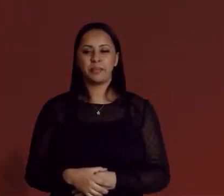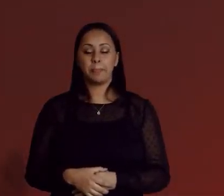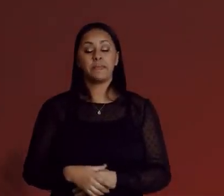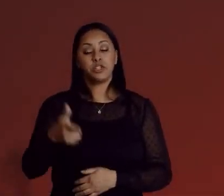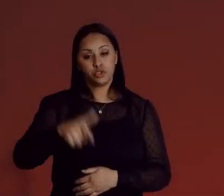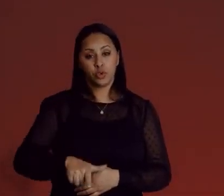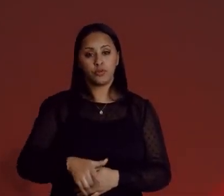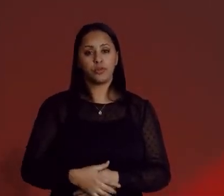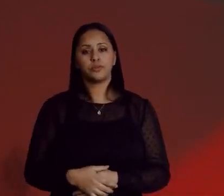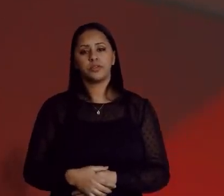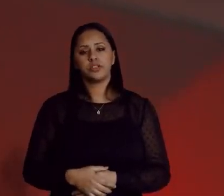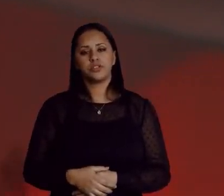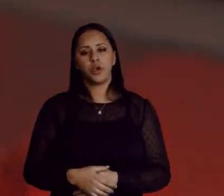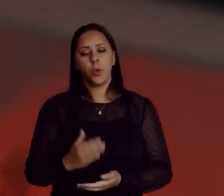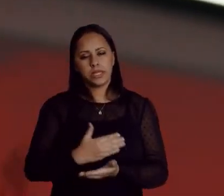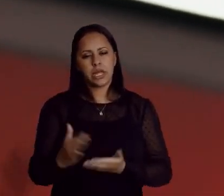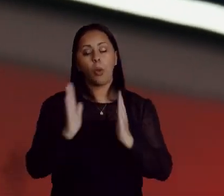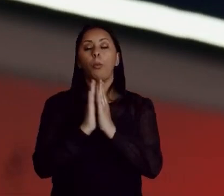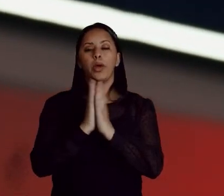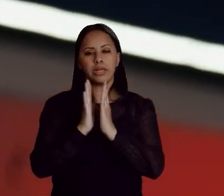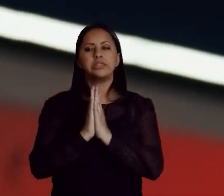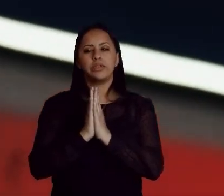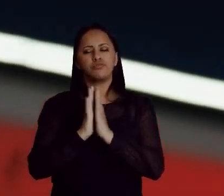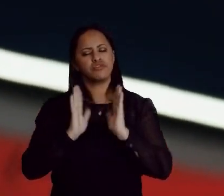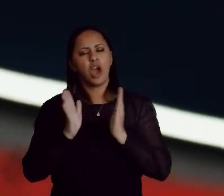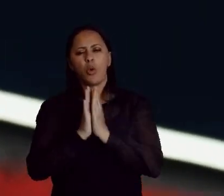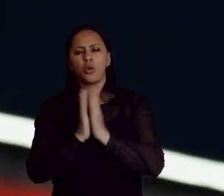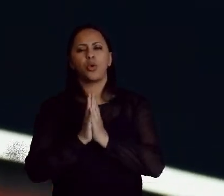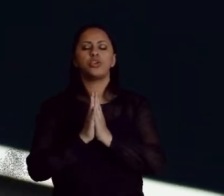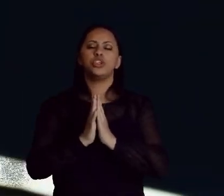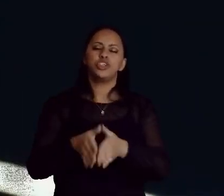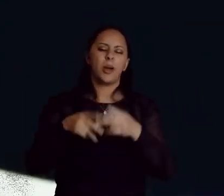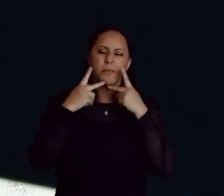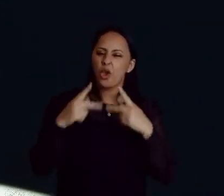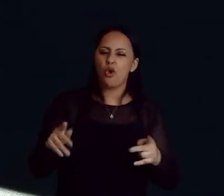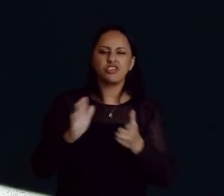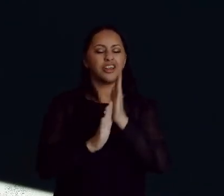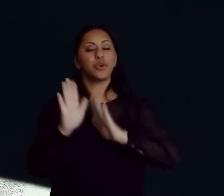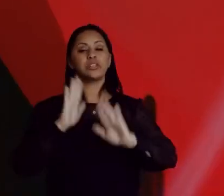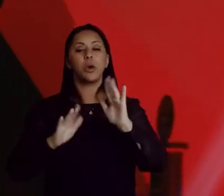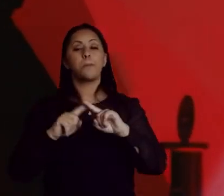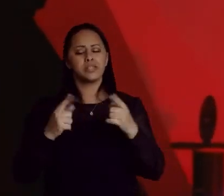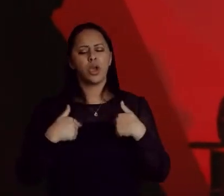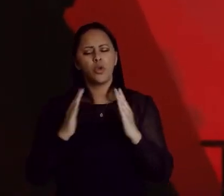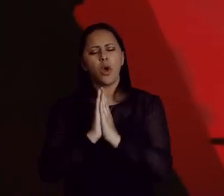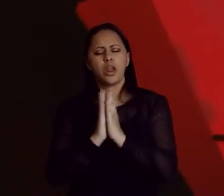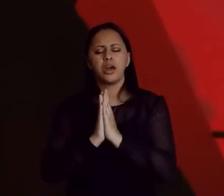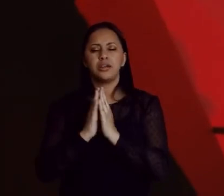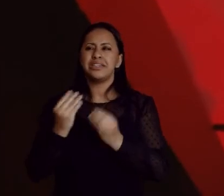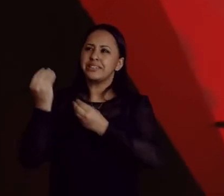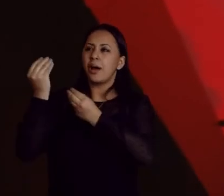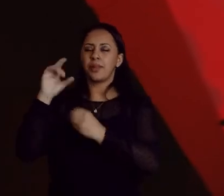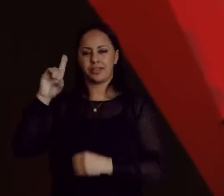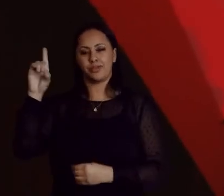Mais uma vez, como sempre, vamos começar com uma breve oração. O pessoal já orou, já ministrou, já adorou. Vou fazer só uma breve oração, só entregar